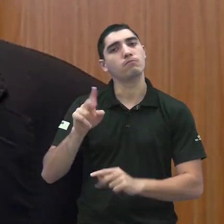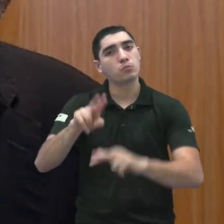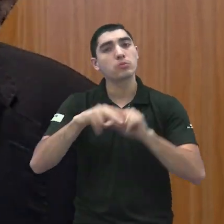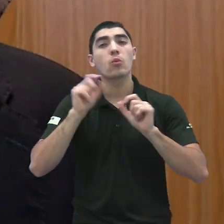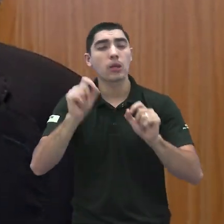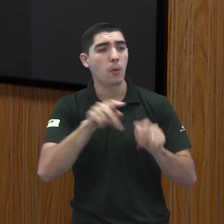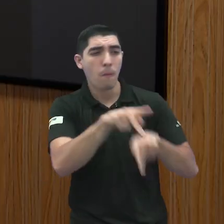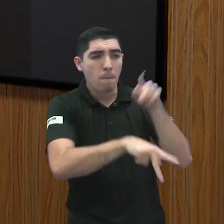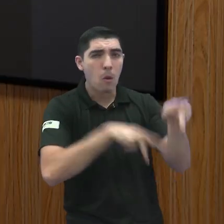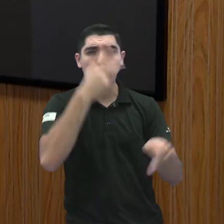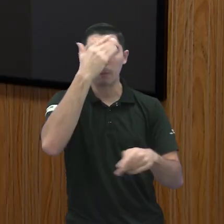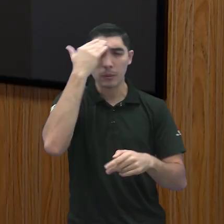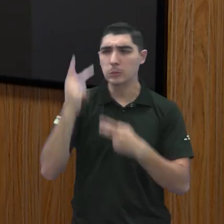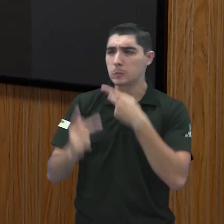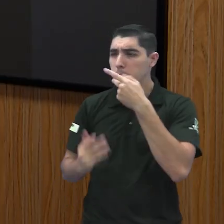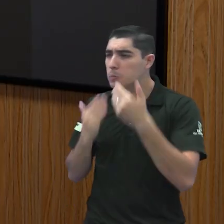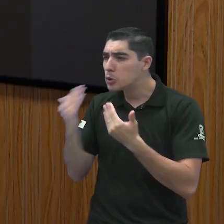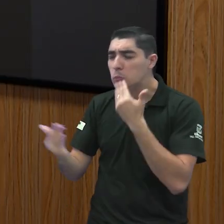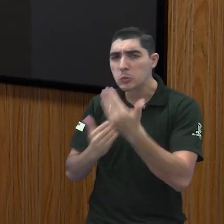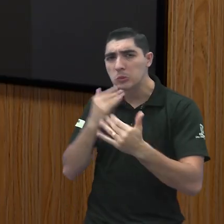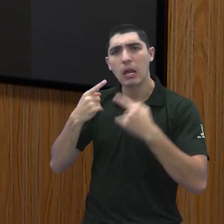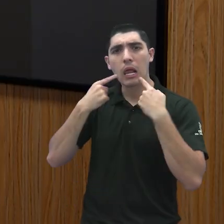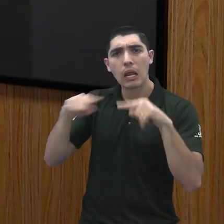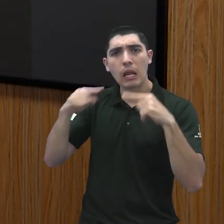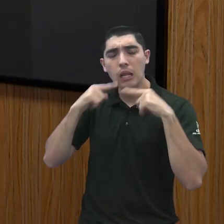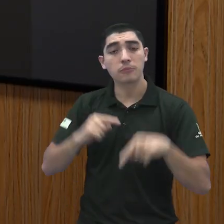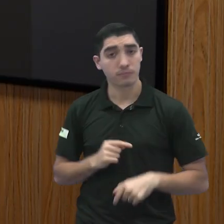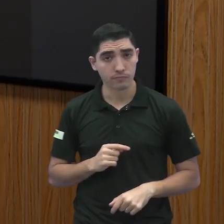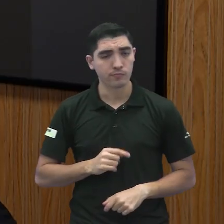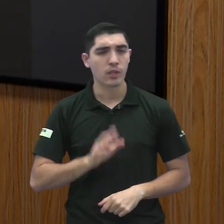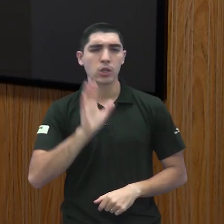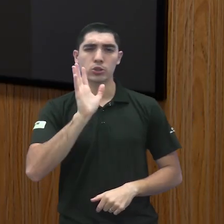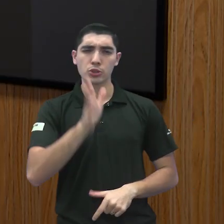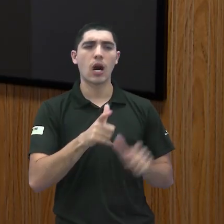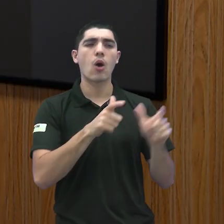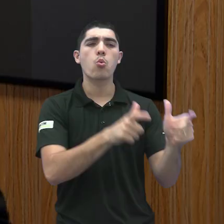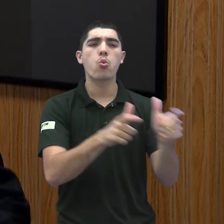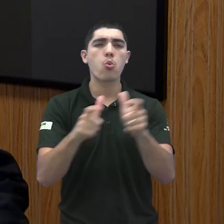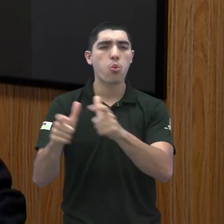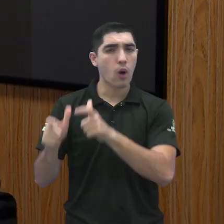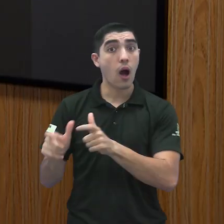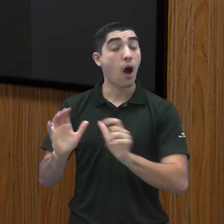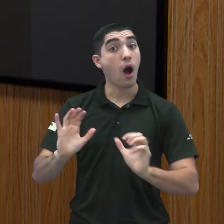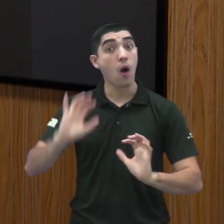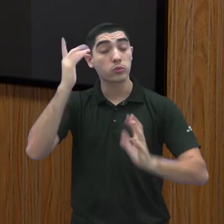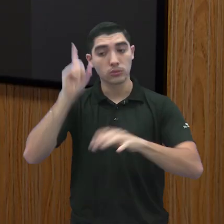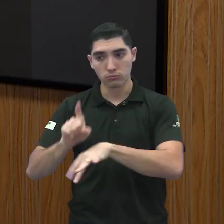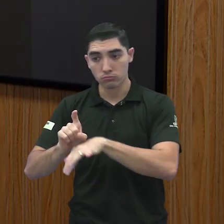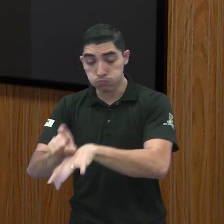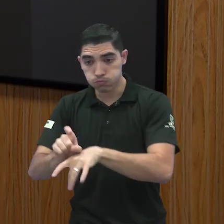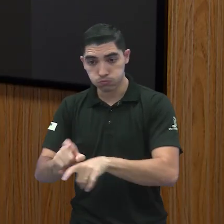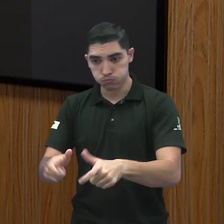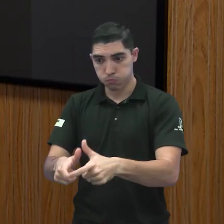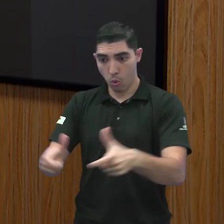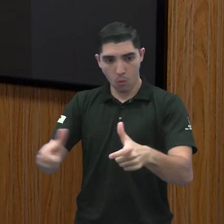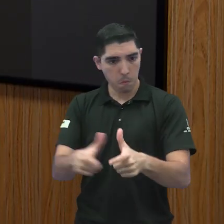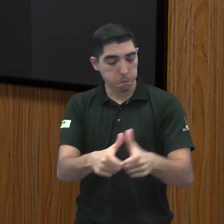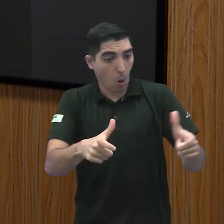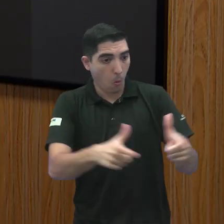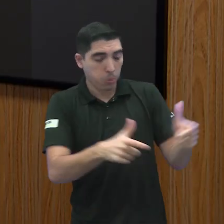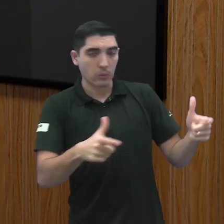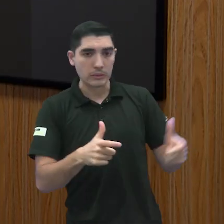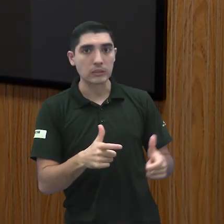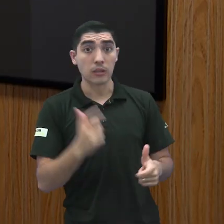da população. Teve alguns lugares que apareceu em massa, um pouco a mais de escorpião, e recebi